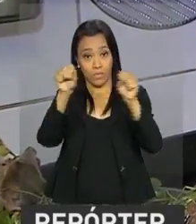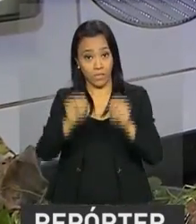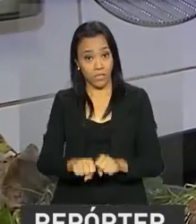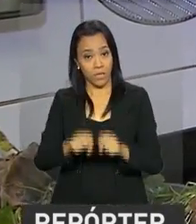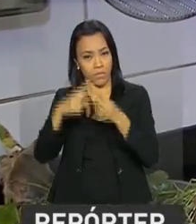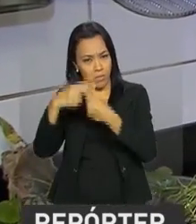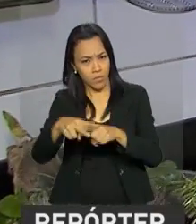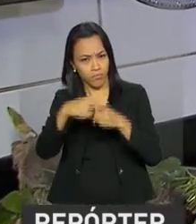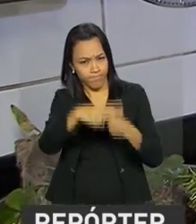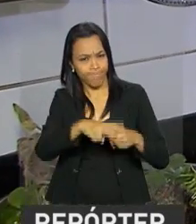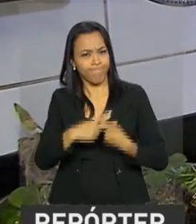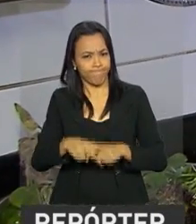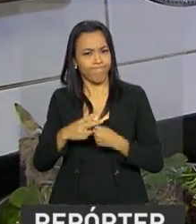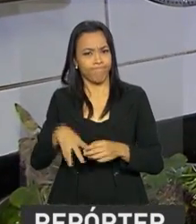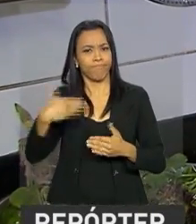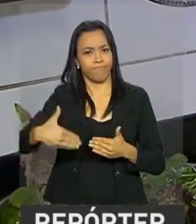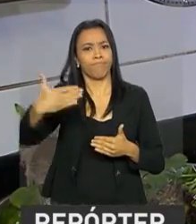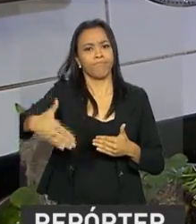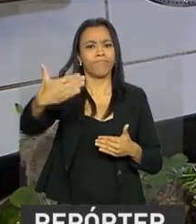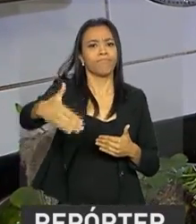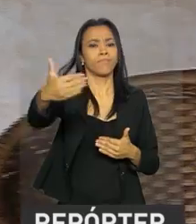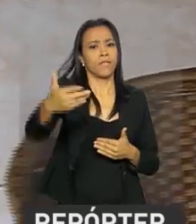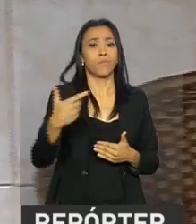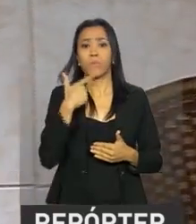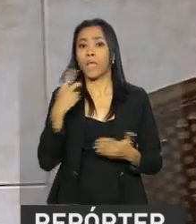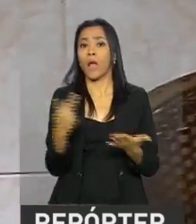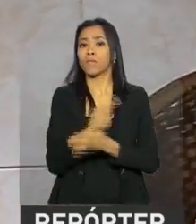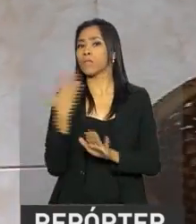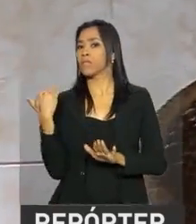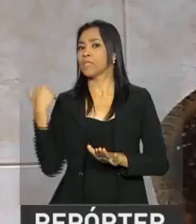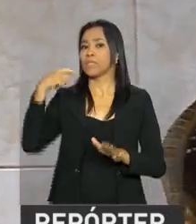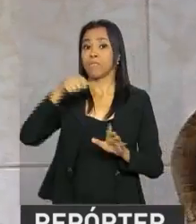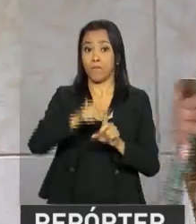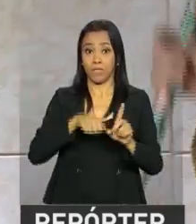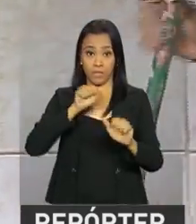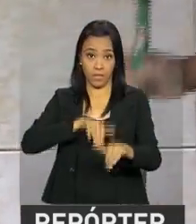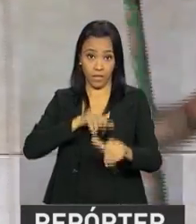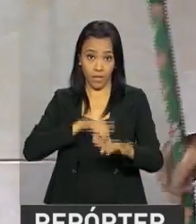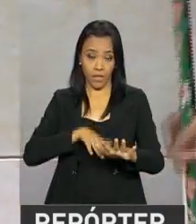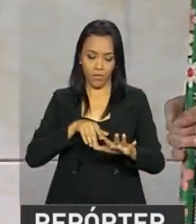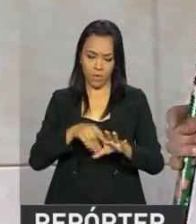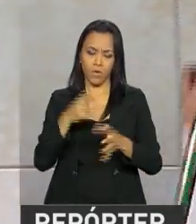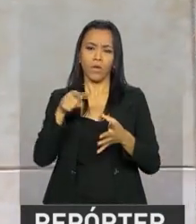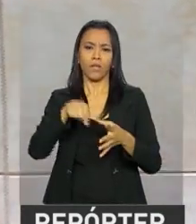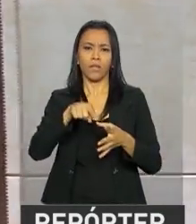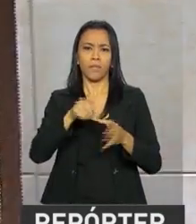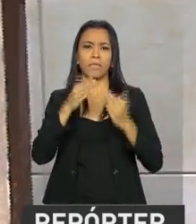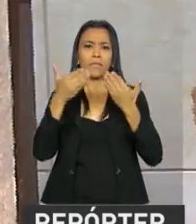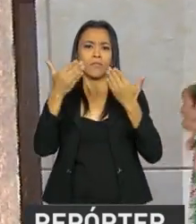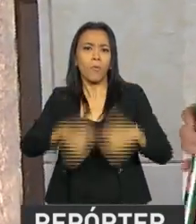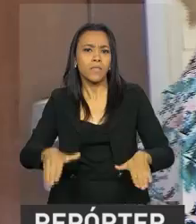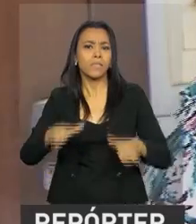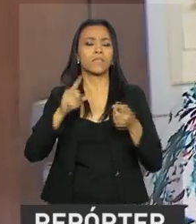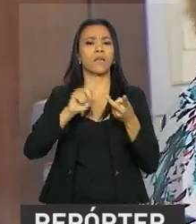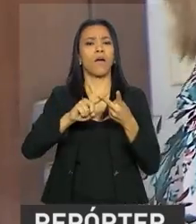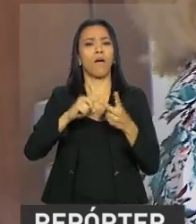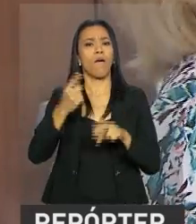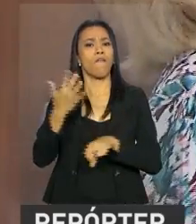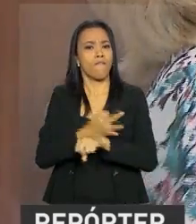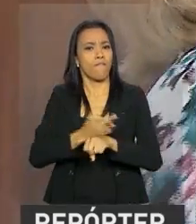com frequência. Na mais recente, em setembro, o sistema passou a calcular indenizações, férias